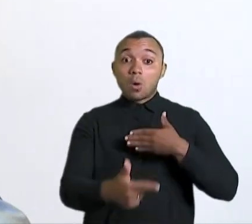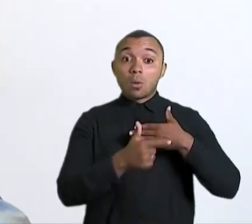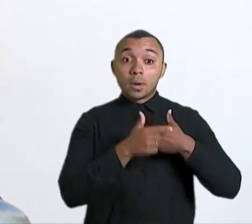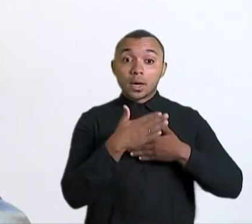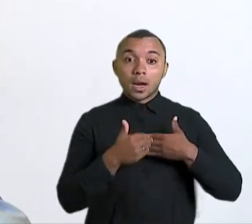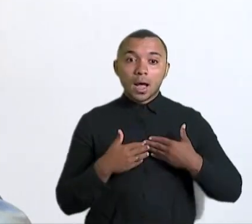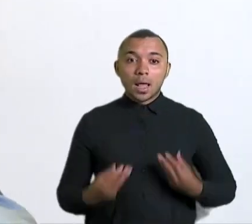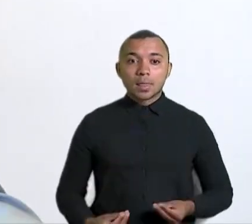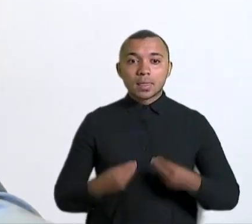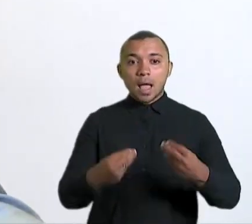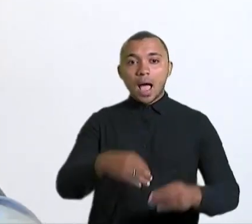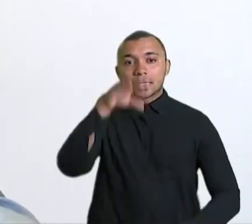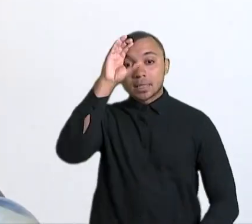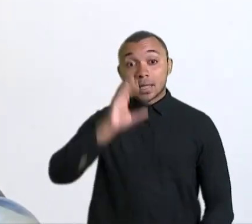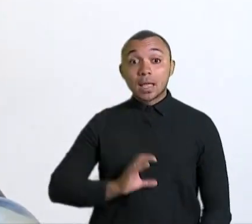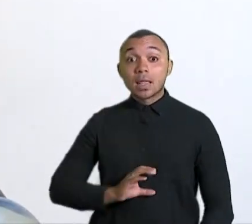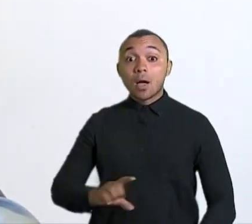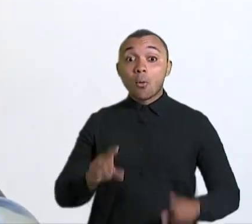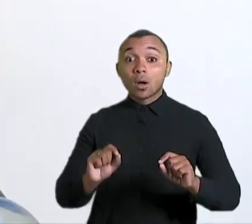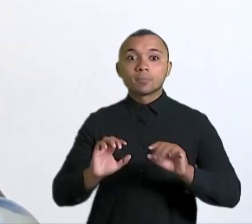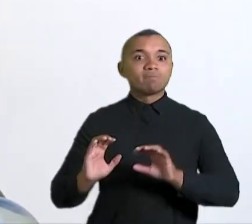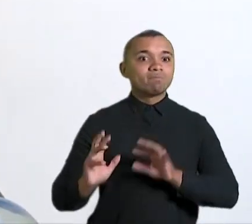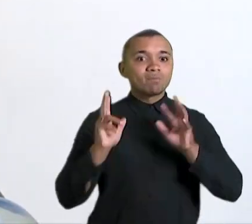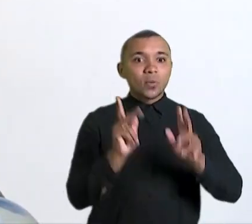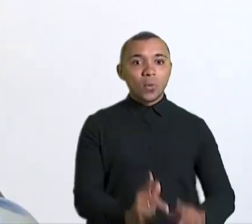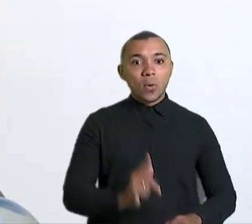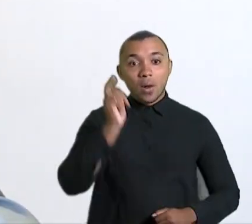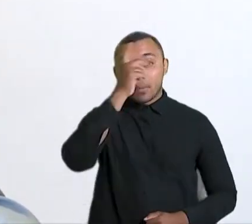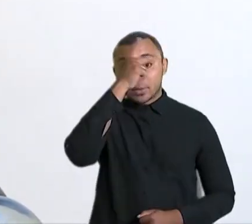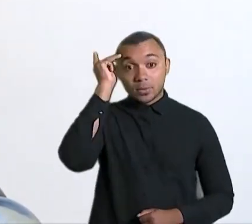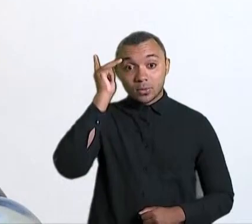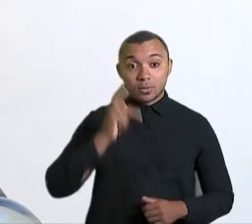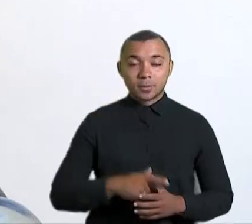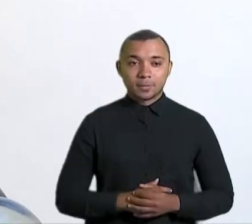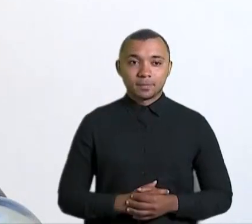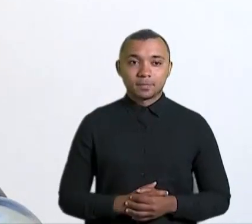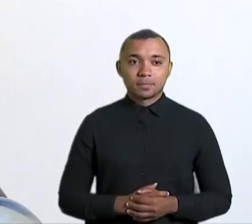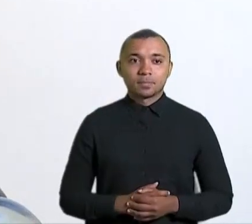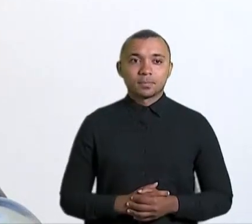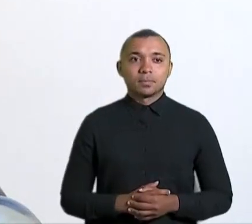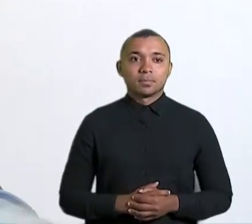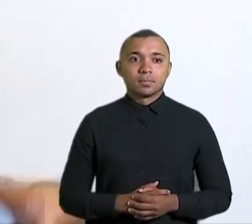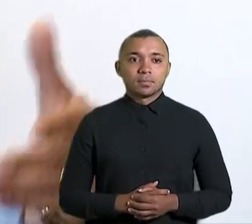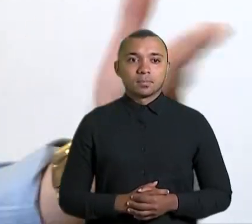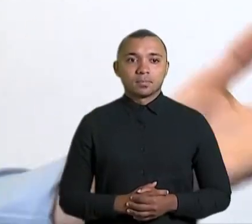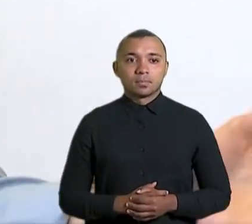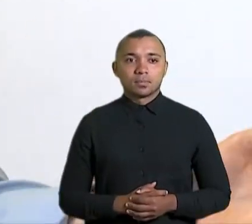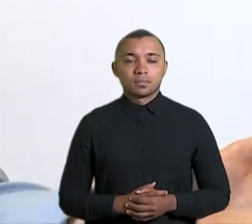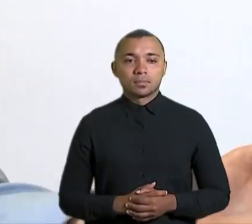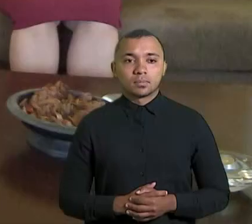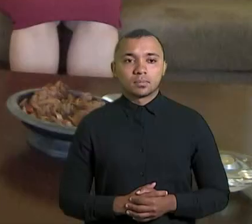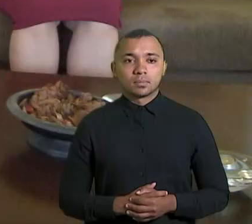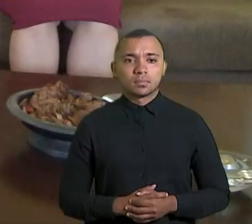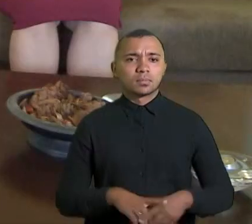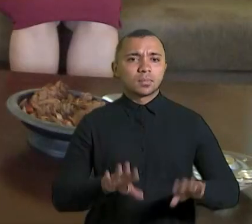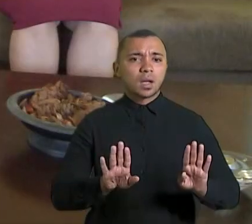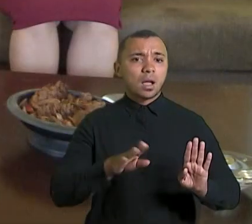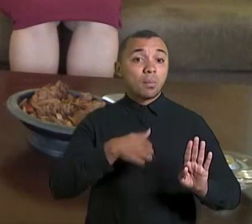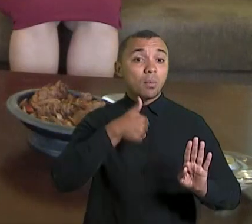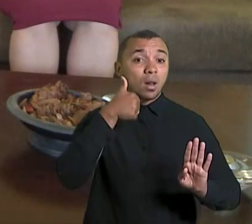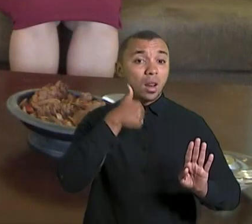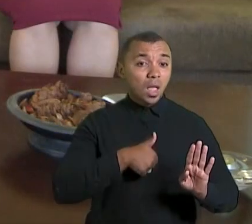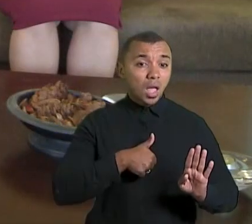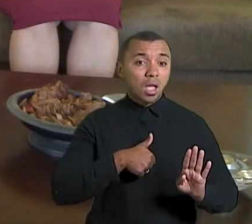a cidadania plena para todos. Tainara, a mulher, independentemente dela ter ou não